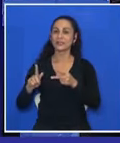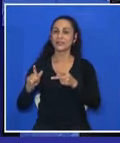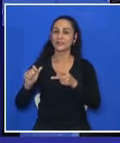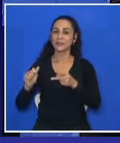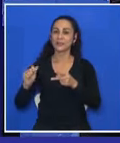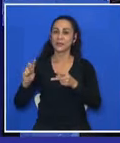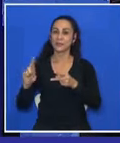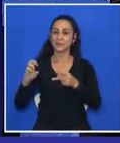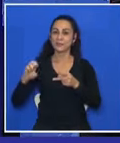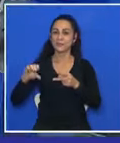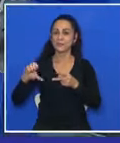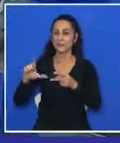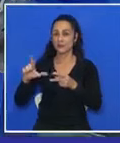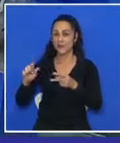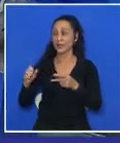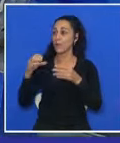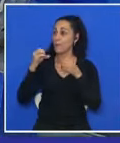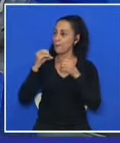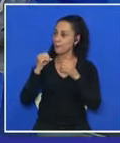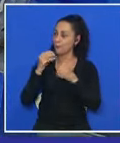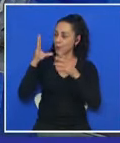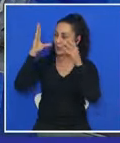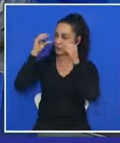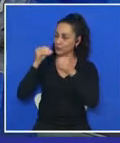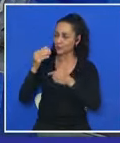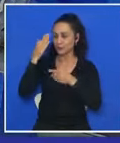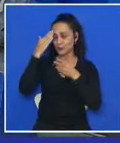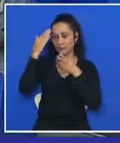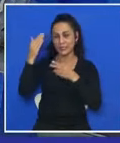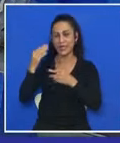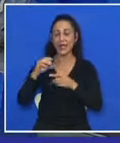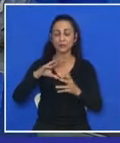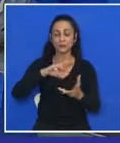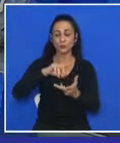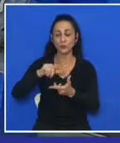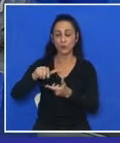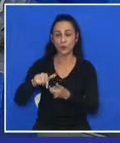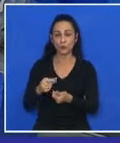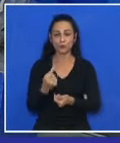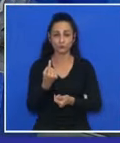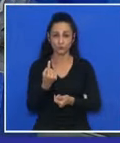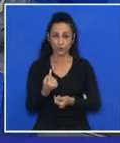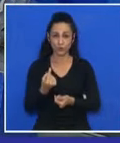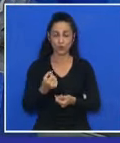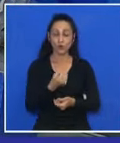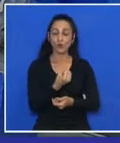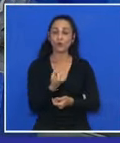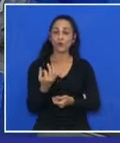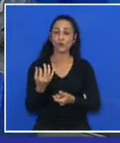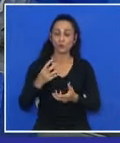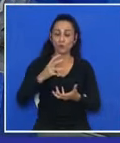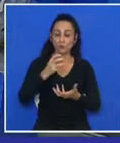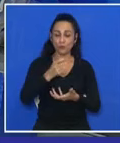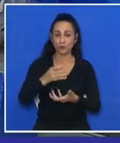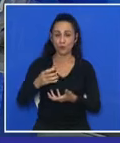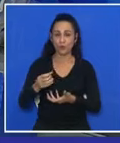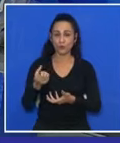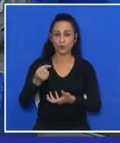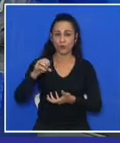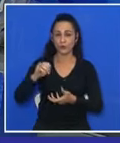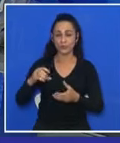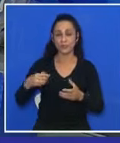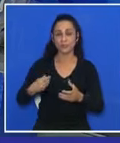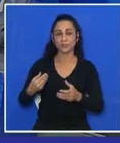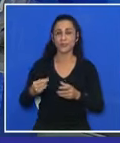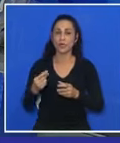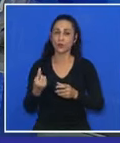Boa noite, muito obrigada. Desse outro lado, o suporte do Globo número 1 foi carregado com 80 bolas numeradas de 01 a 80 e